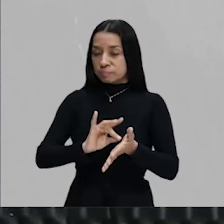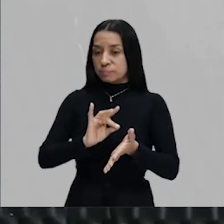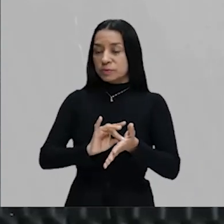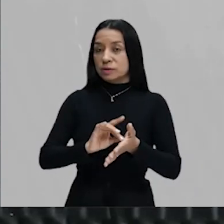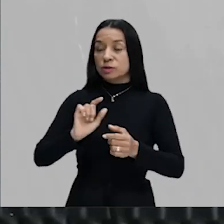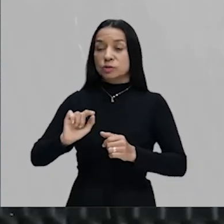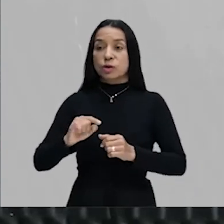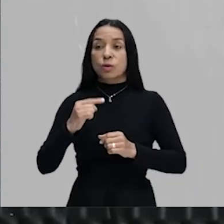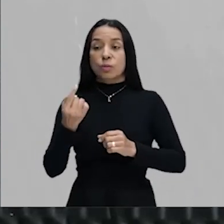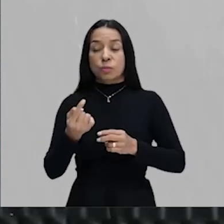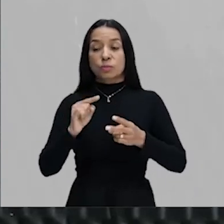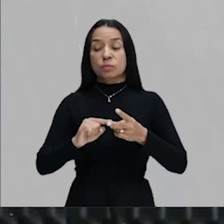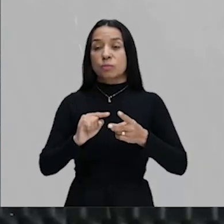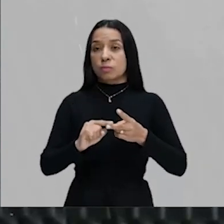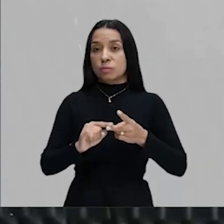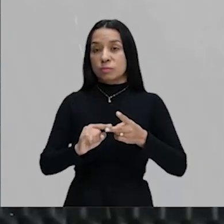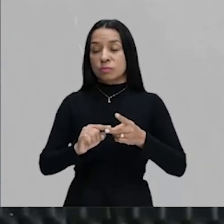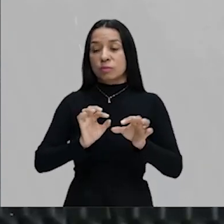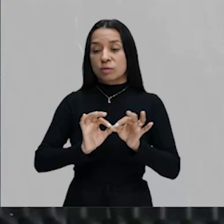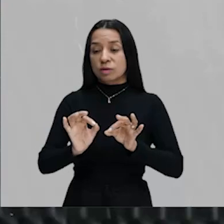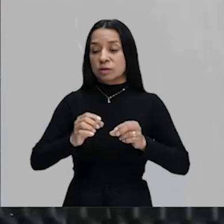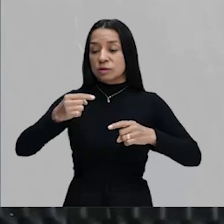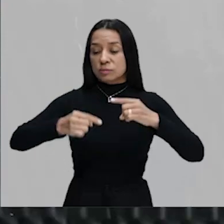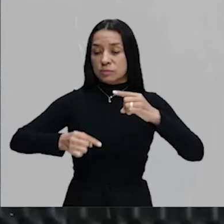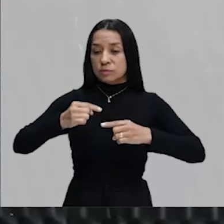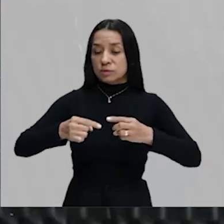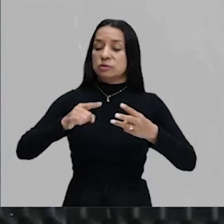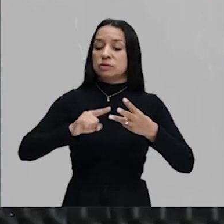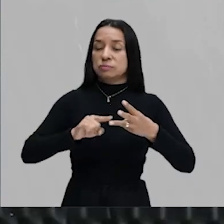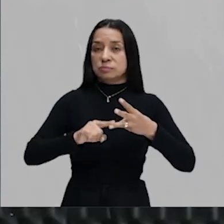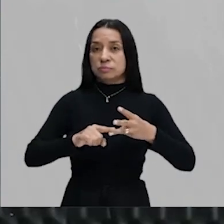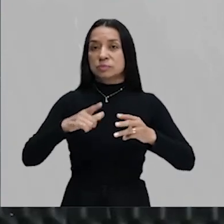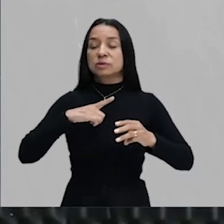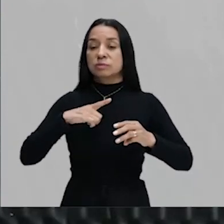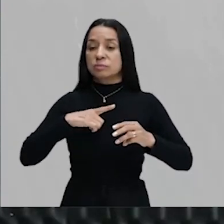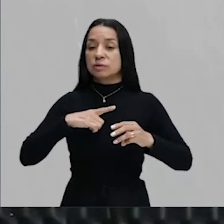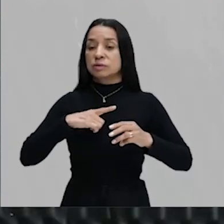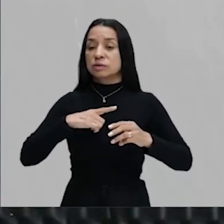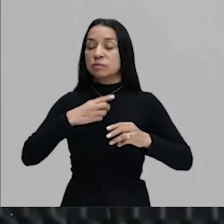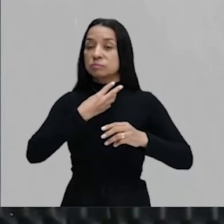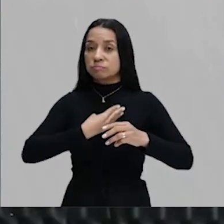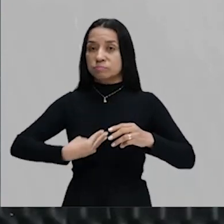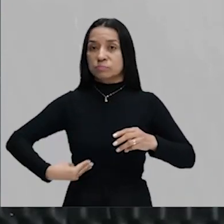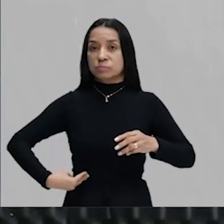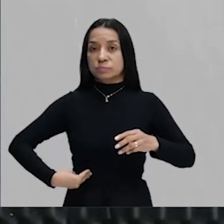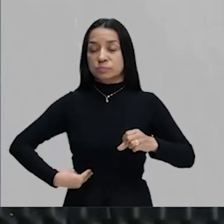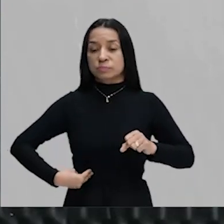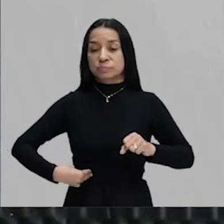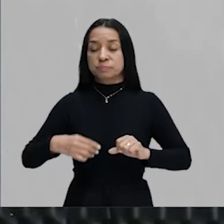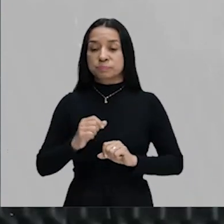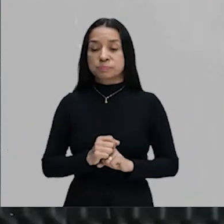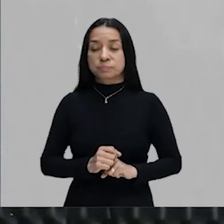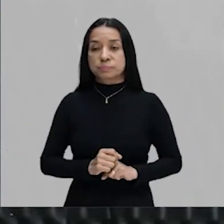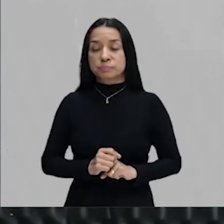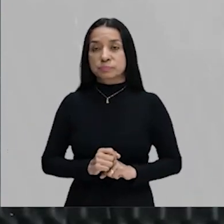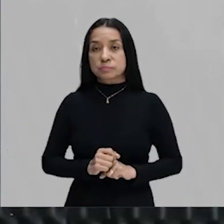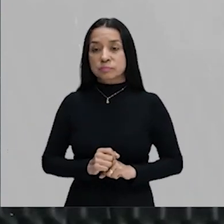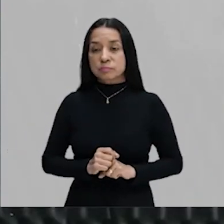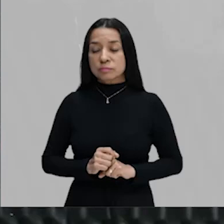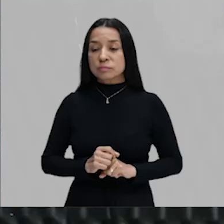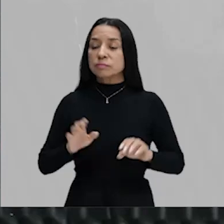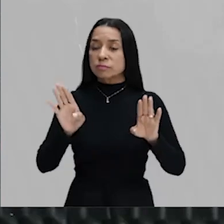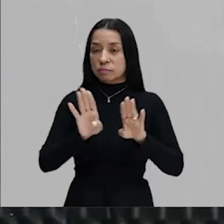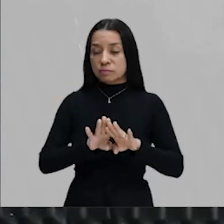uma outra forma de organização política dos hebreus. E nós temos a monarquia. A monarquia